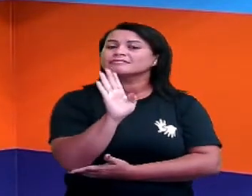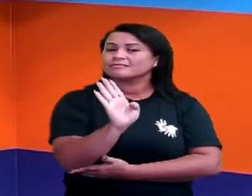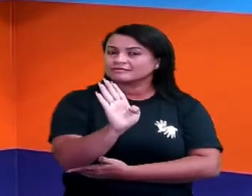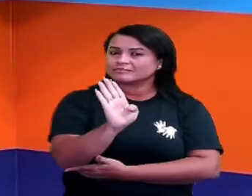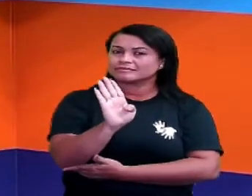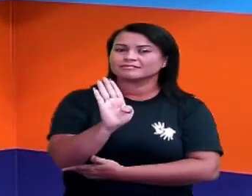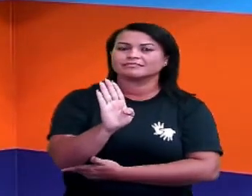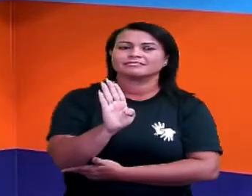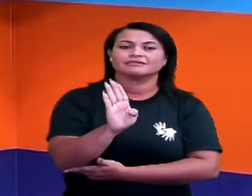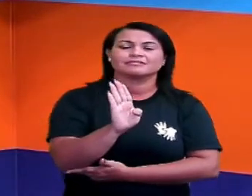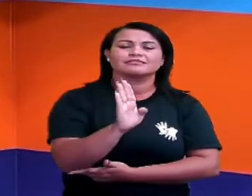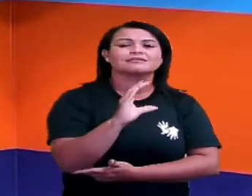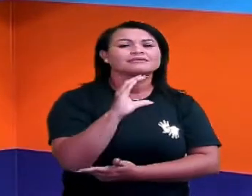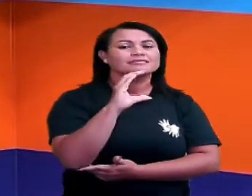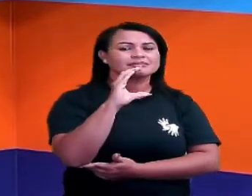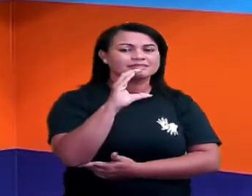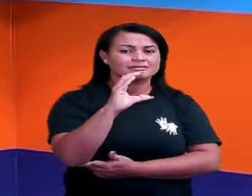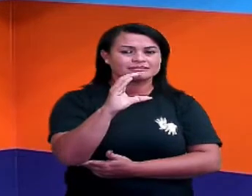B,